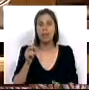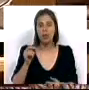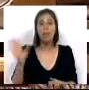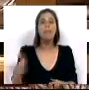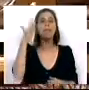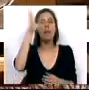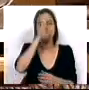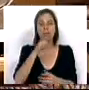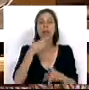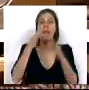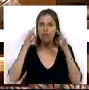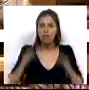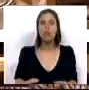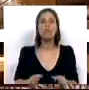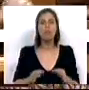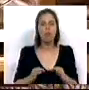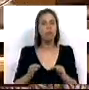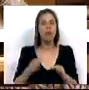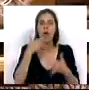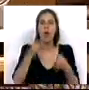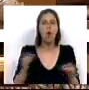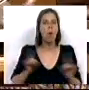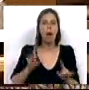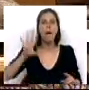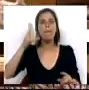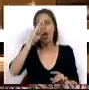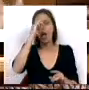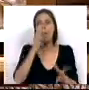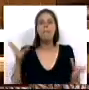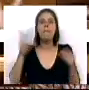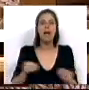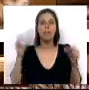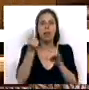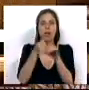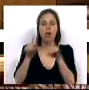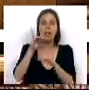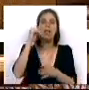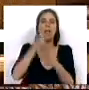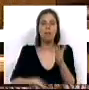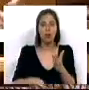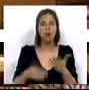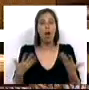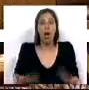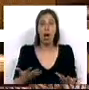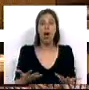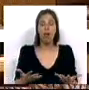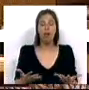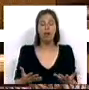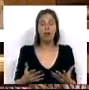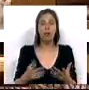o Primeiro-Ministro afirmou: "Não acredito que o país aguente mais aumentos de impostos."